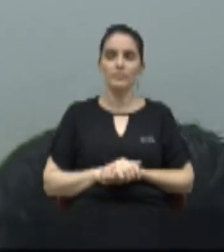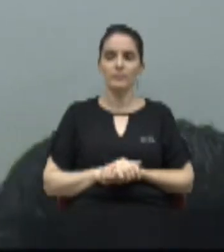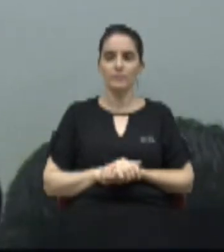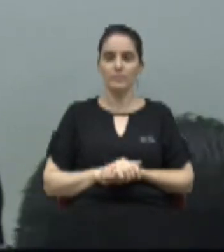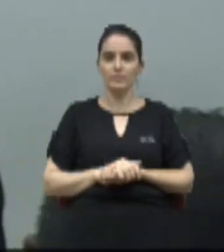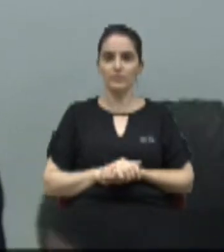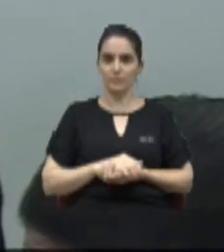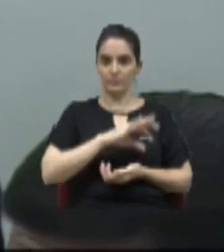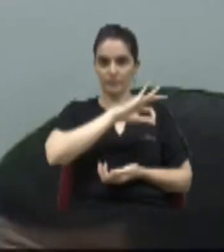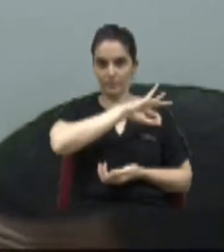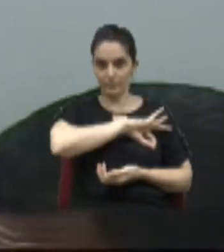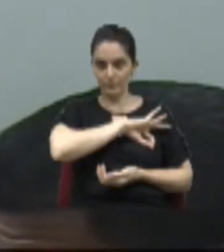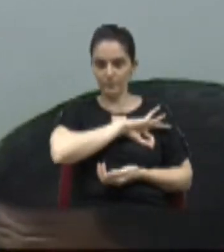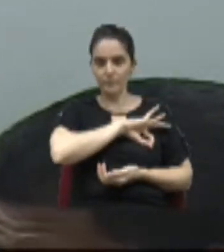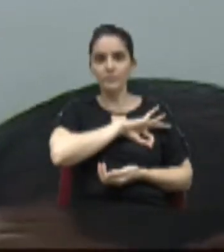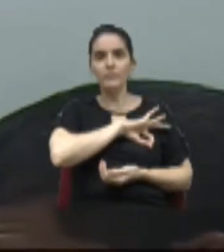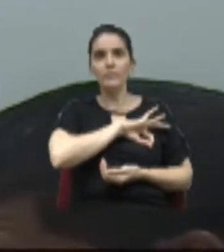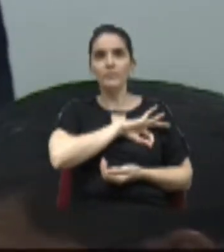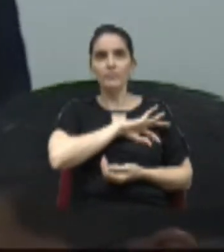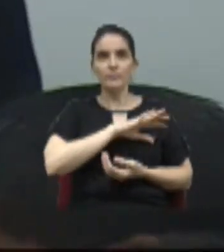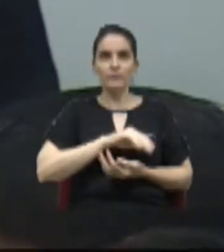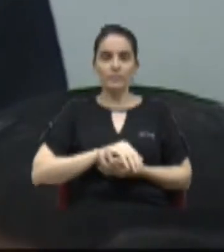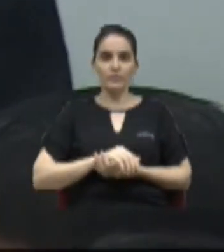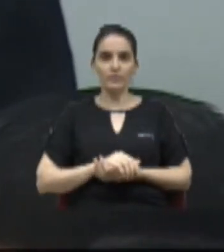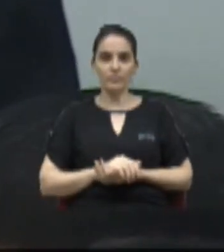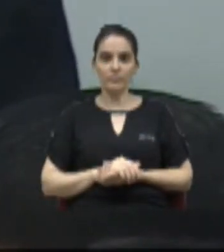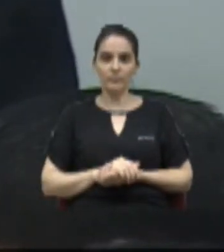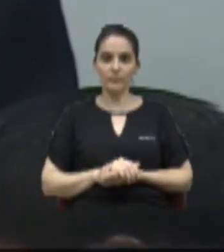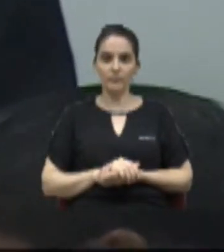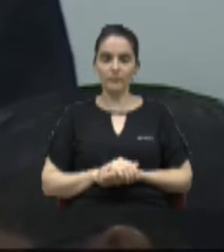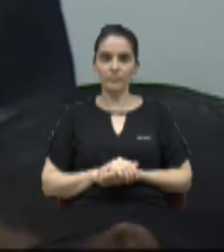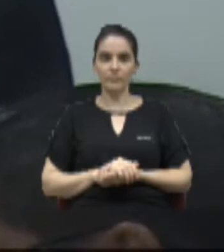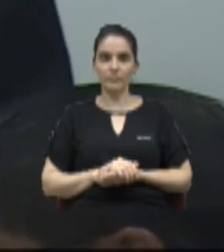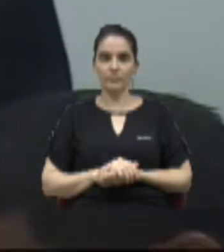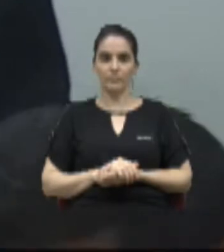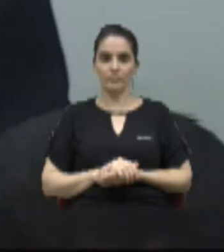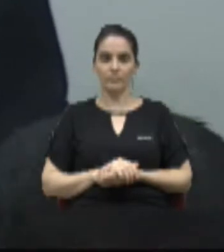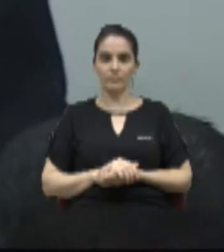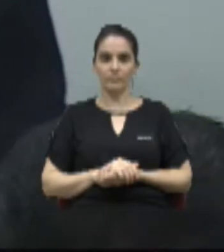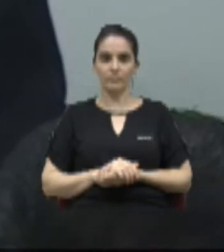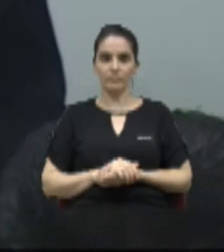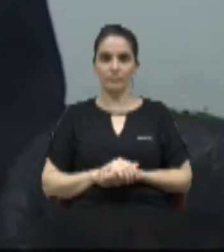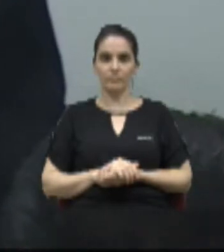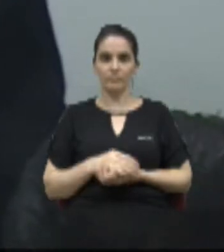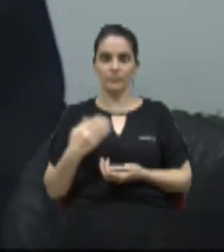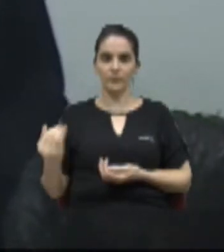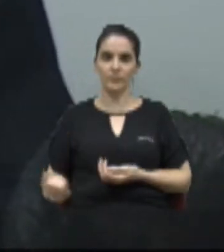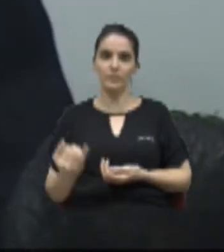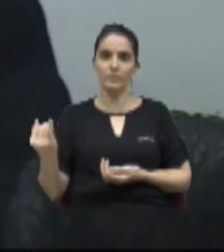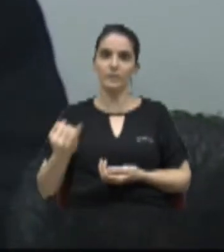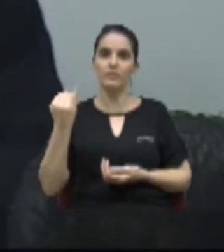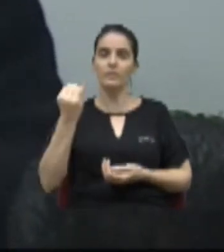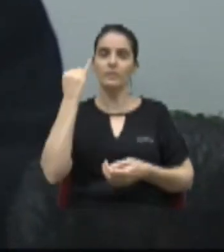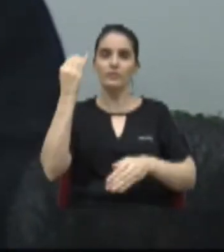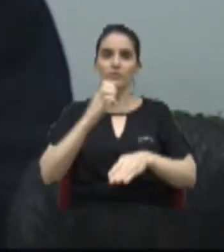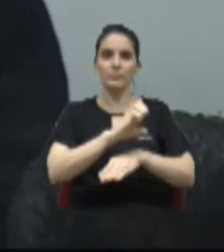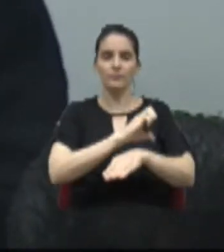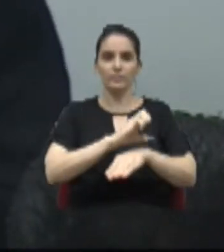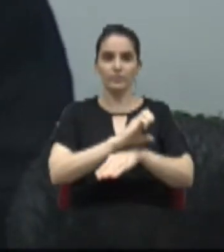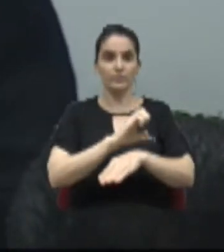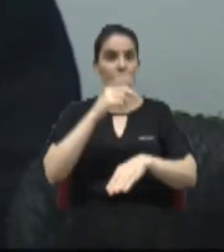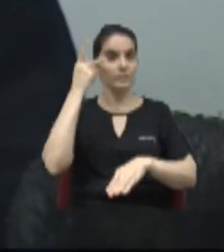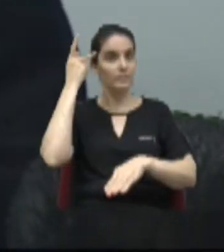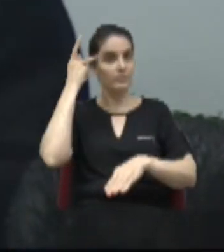da Polícia Militar, que é muito importante para o Estado de São Paulo, considerada uma das